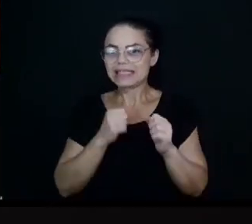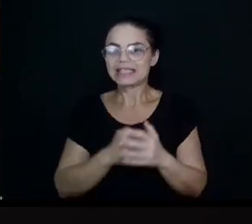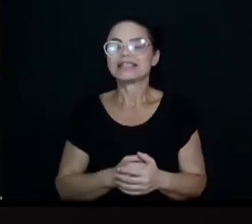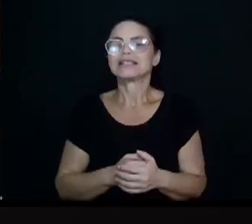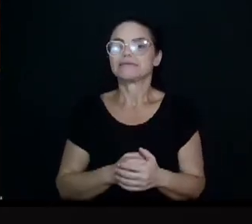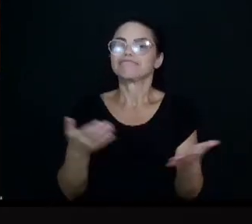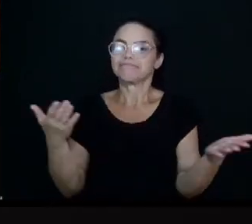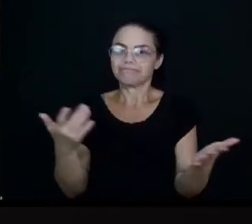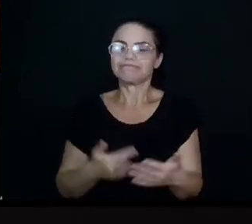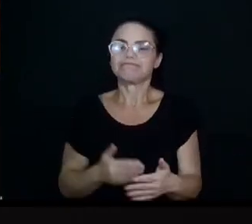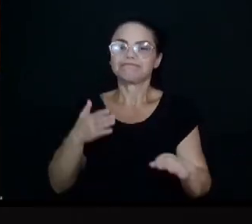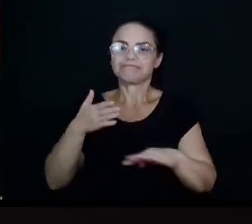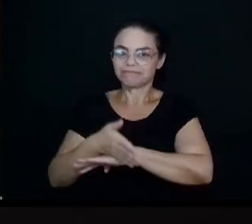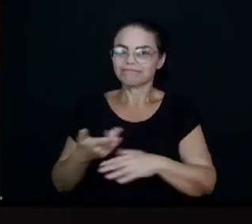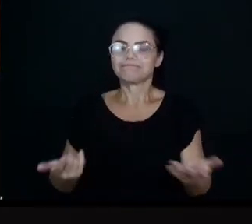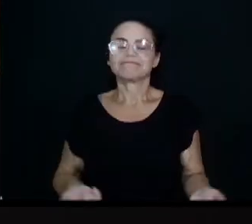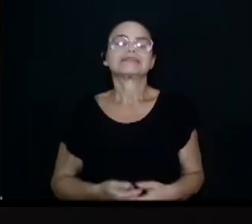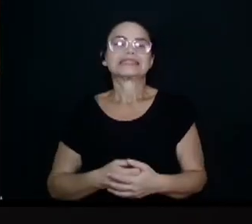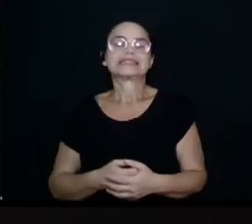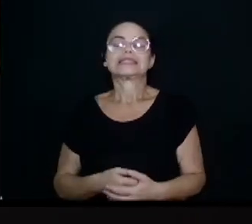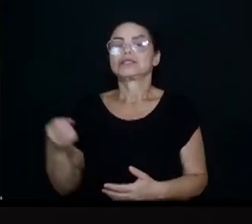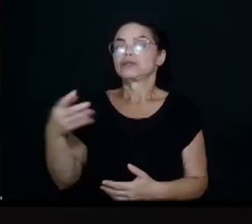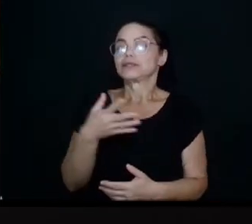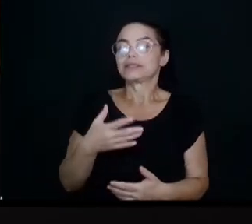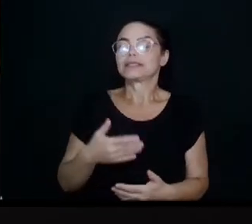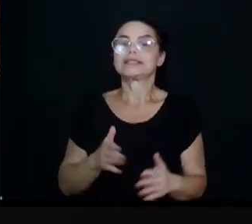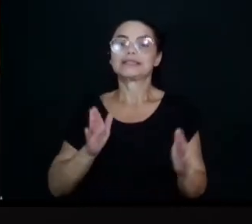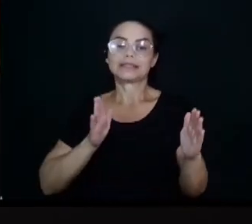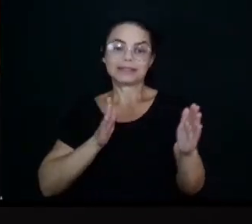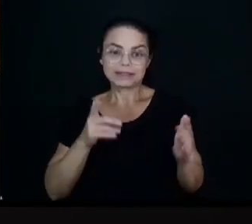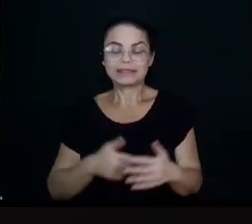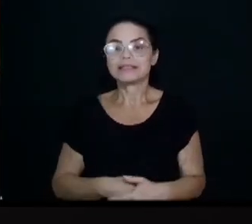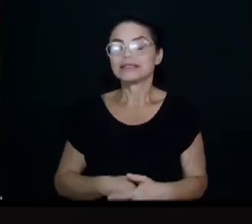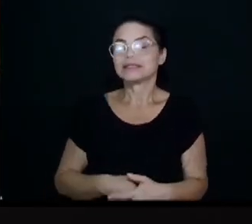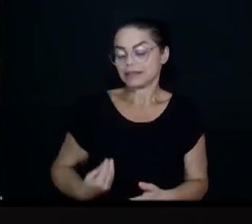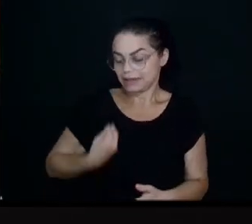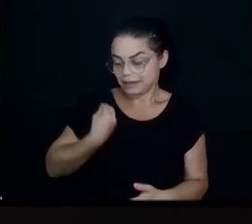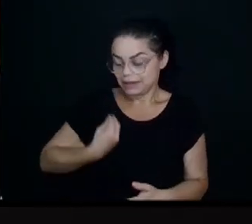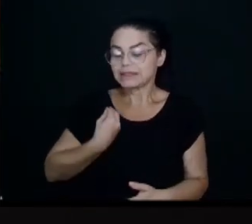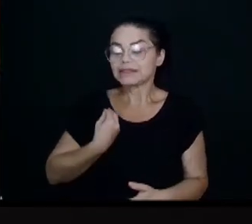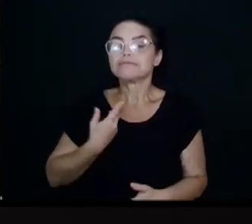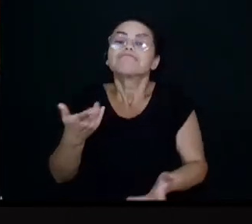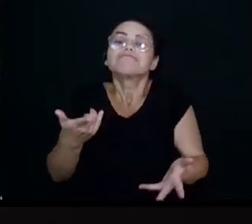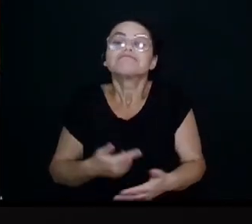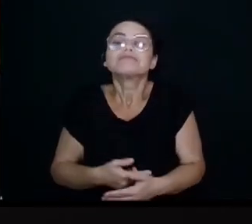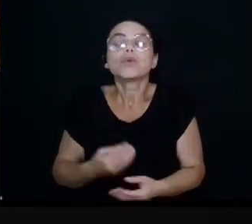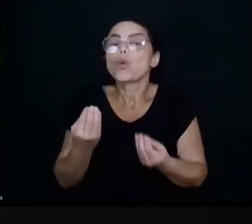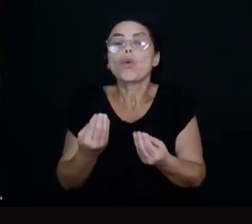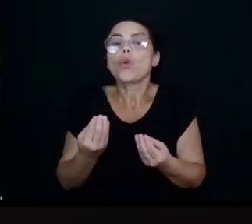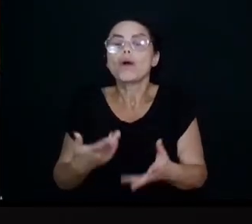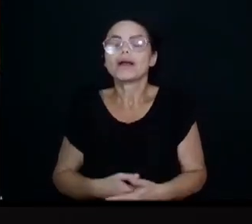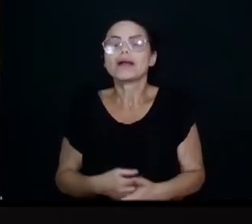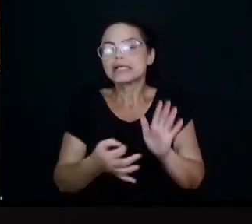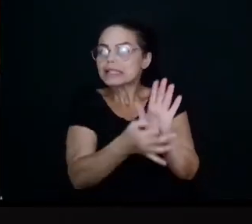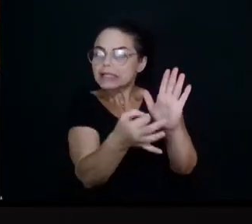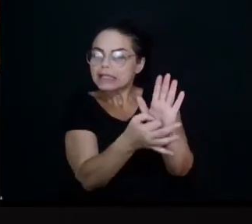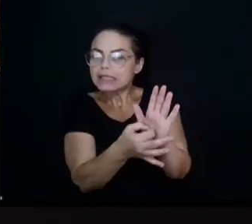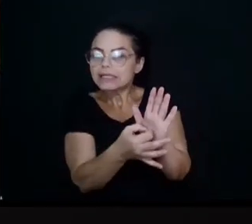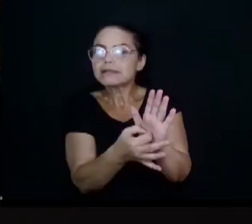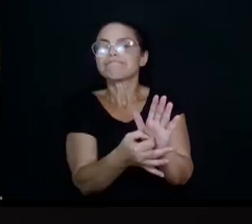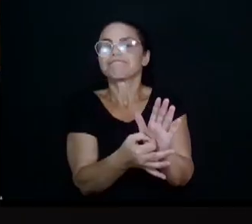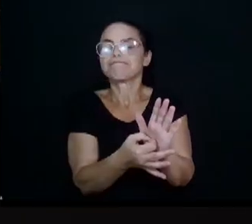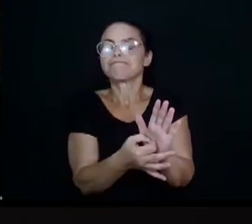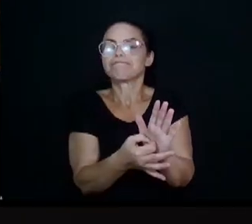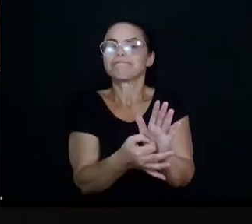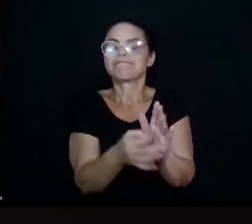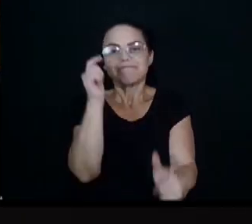entrando nesse novo ciclo, né, nessa nova etapa da vida, qual que é o primeiro passo, a primeira dica, né, para aquele tão sonhado primeiro